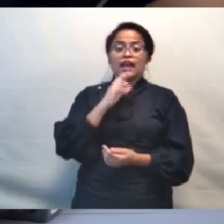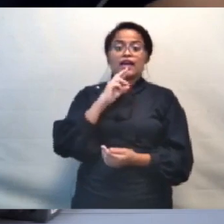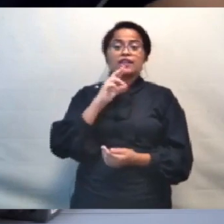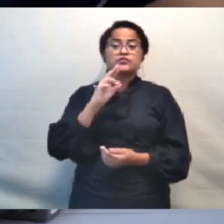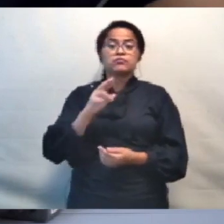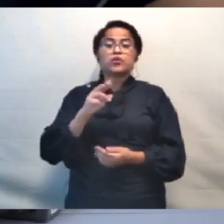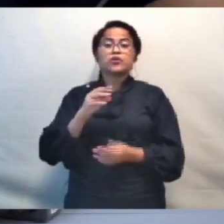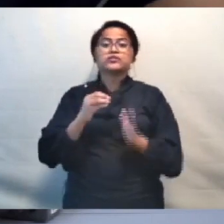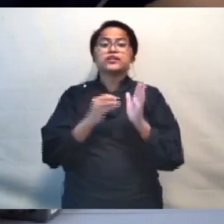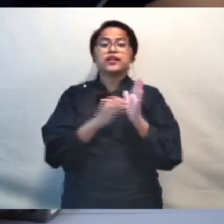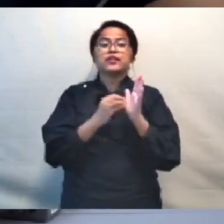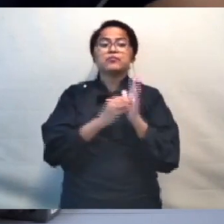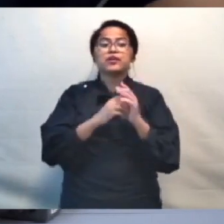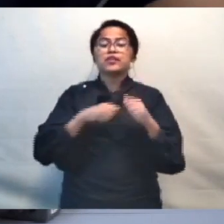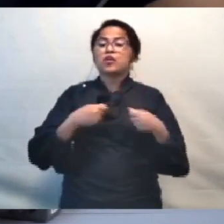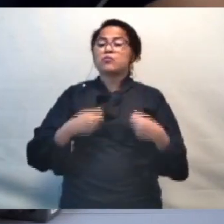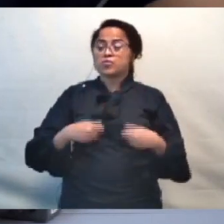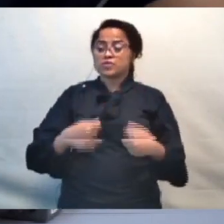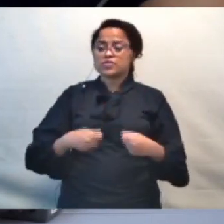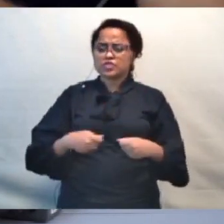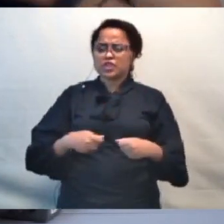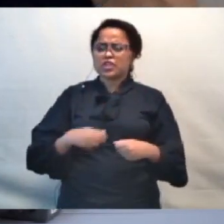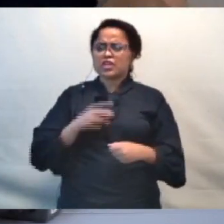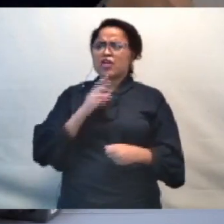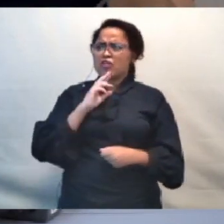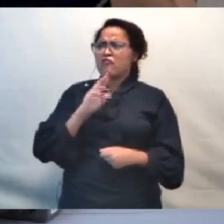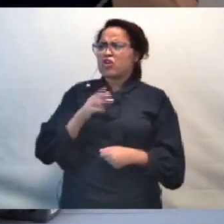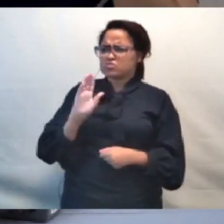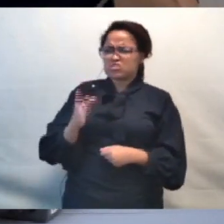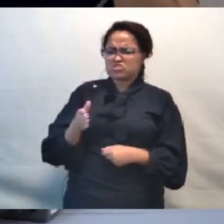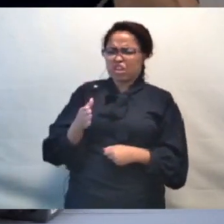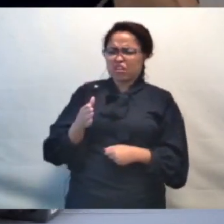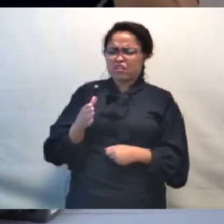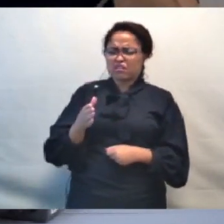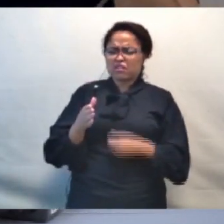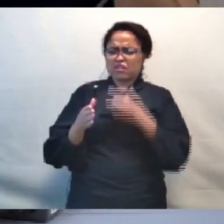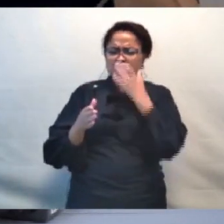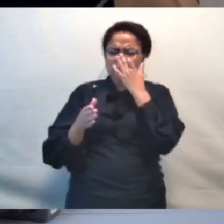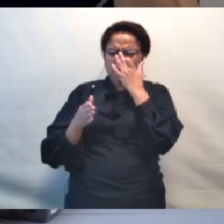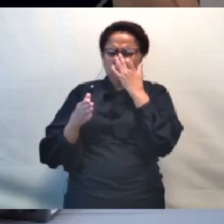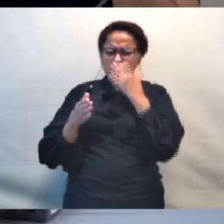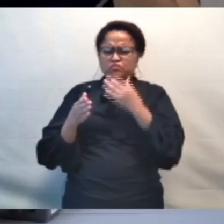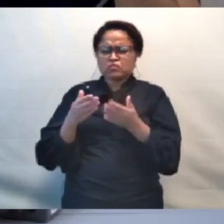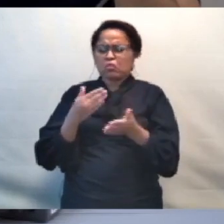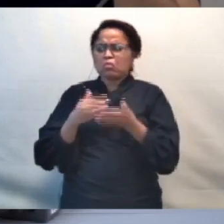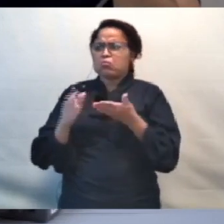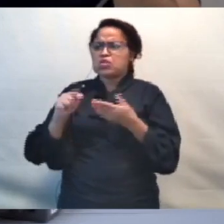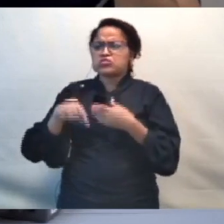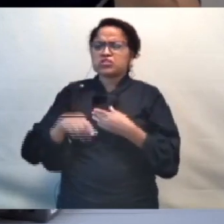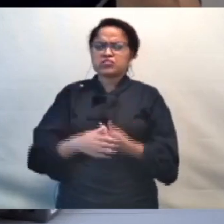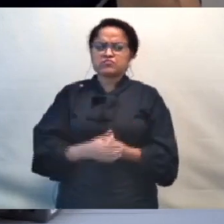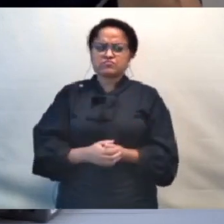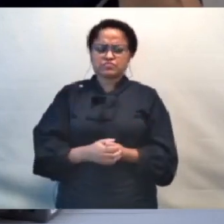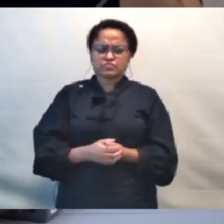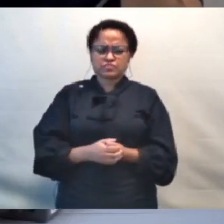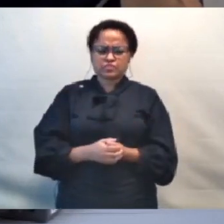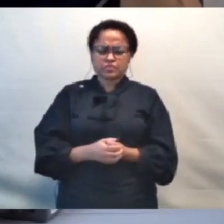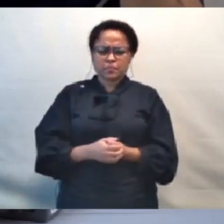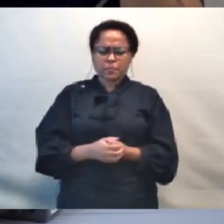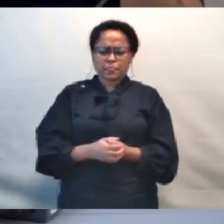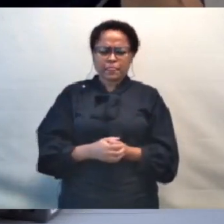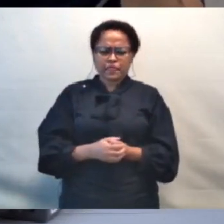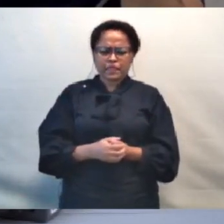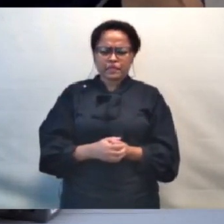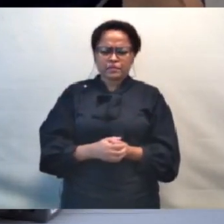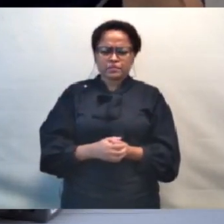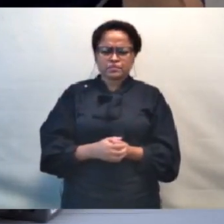aqui. Acho que eu vi que a Marina conectou. Já respondemos. Oi? Não, respondeu, eu, né? Fiz a resposta e enviada para o perguntador. Então, beleza,